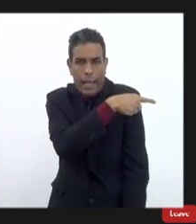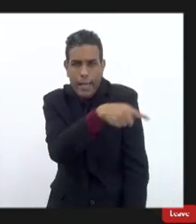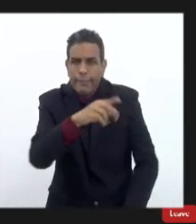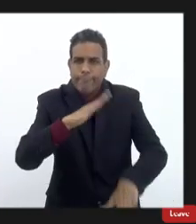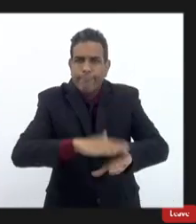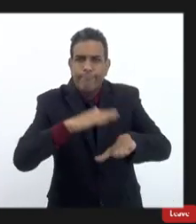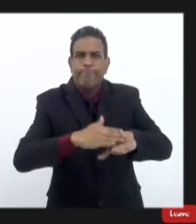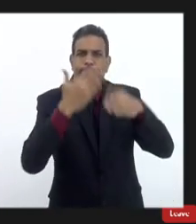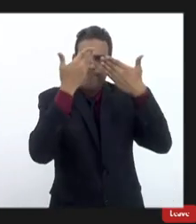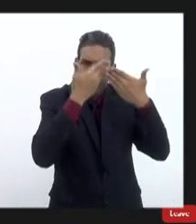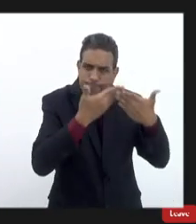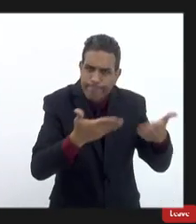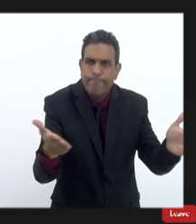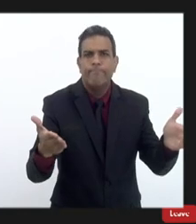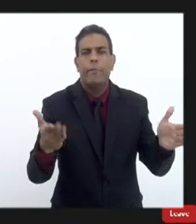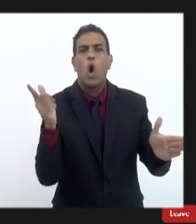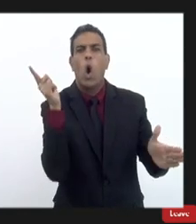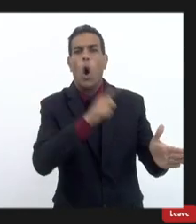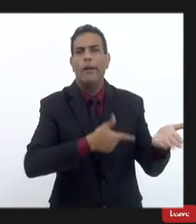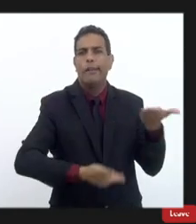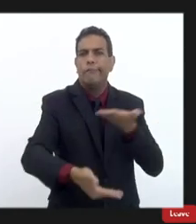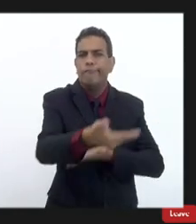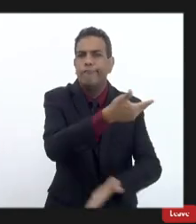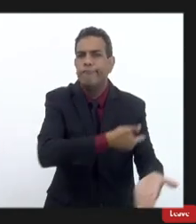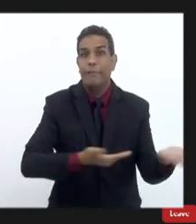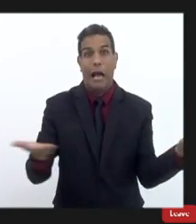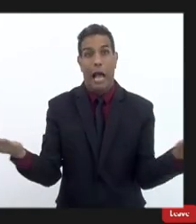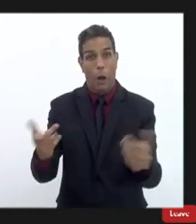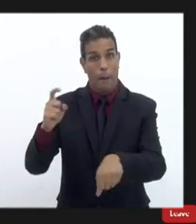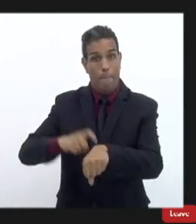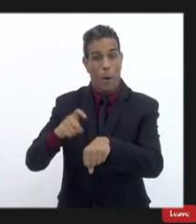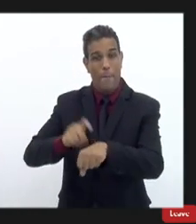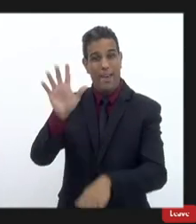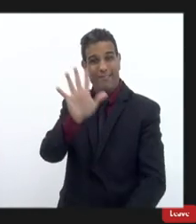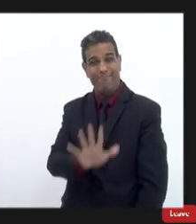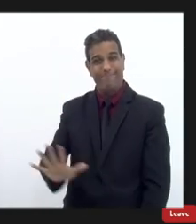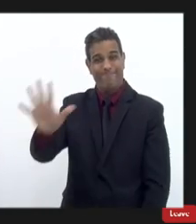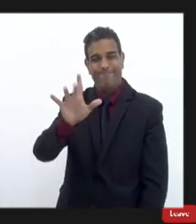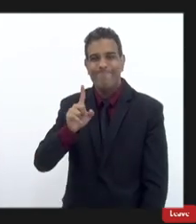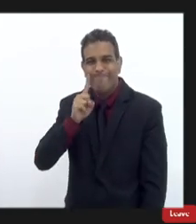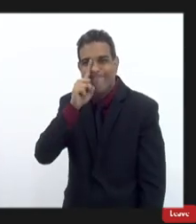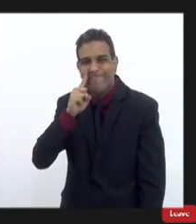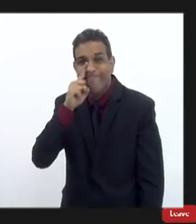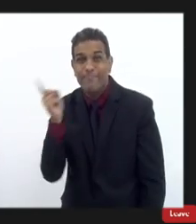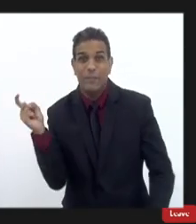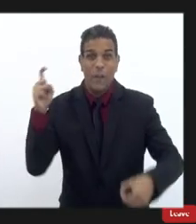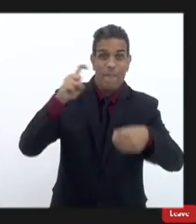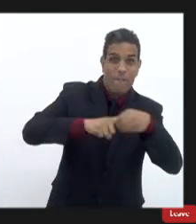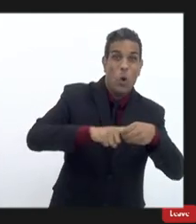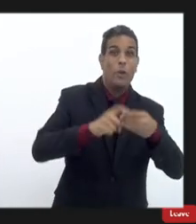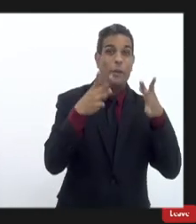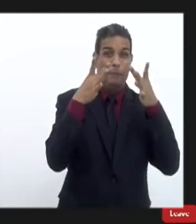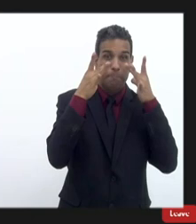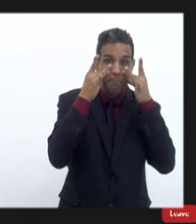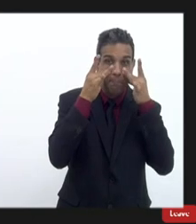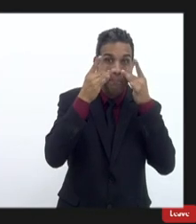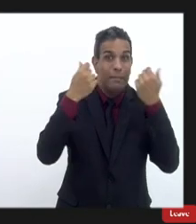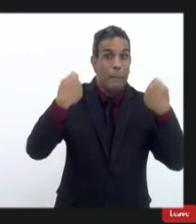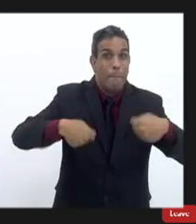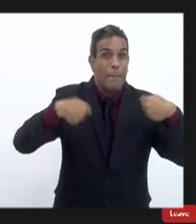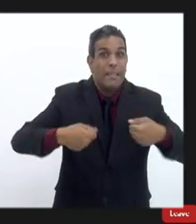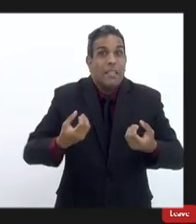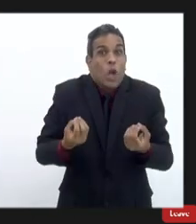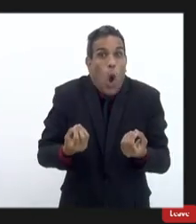Então, eu fecho aqui a minha fala, né, que diante do cenário atual, nós consideramos que o retorno presencial ele só deva